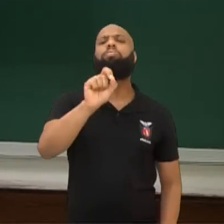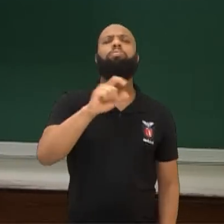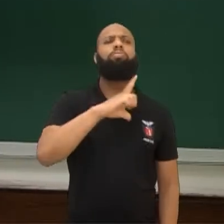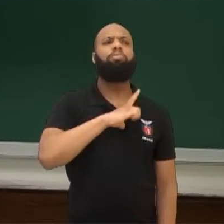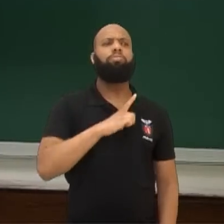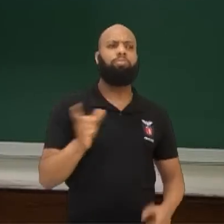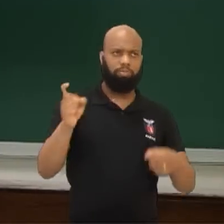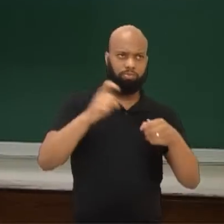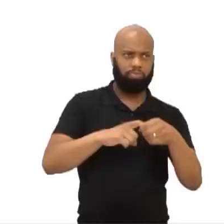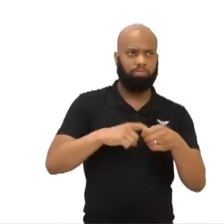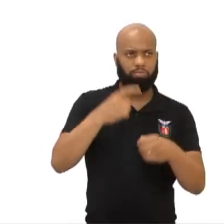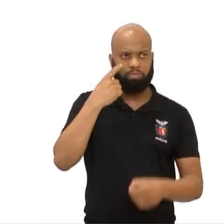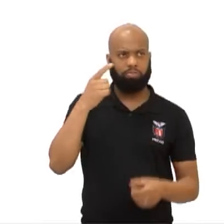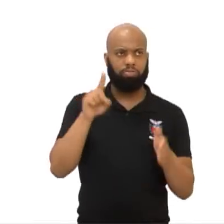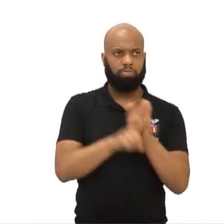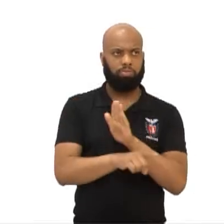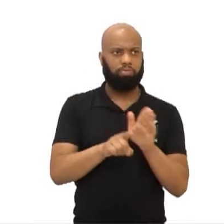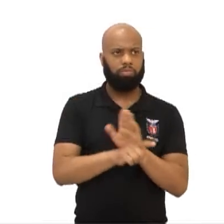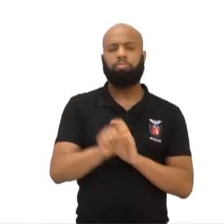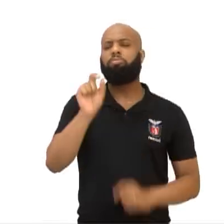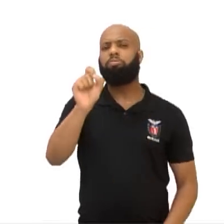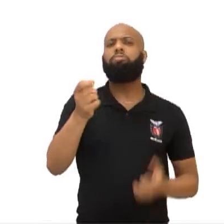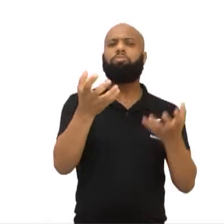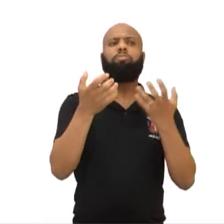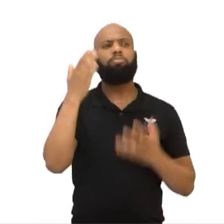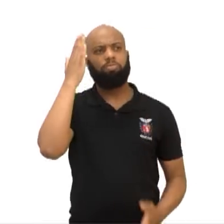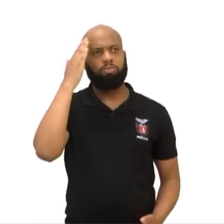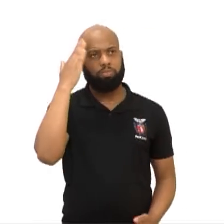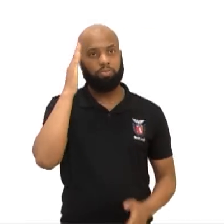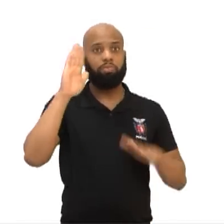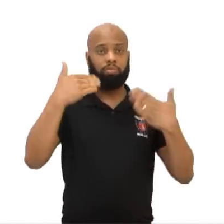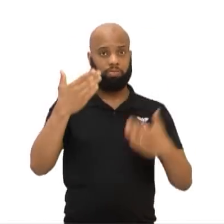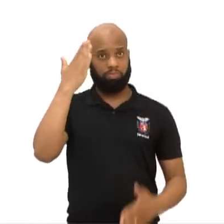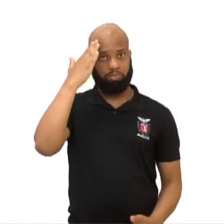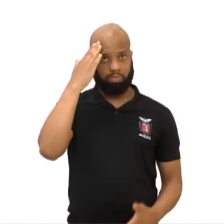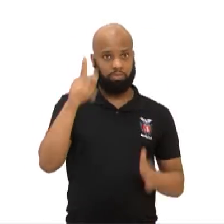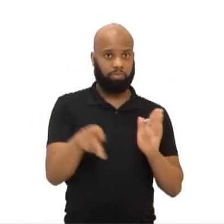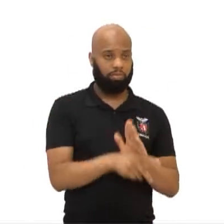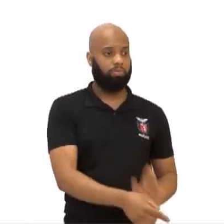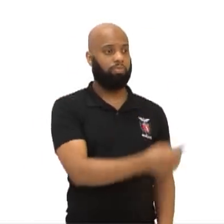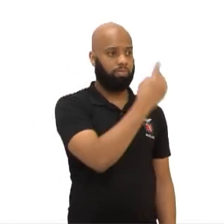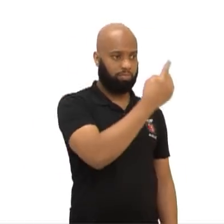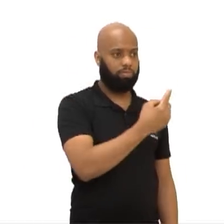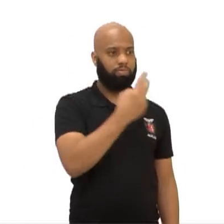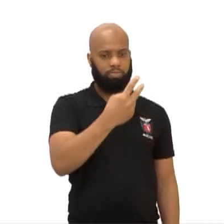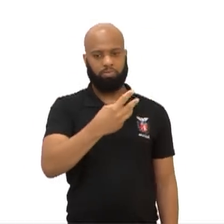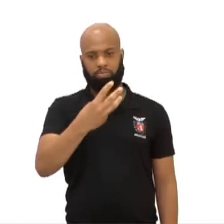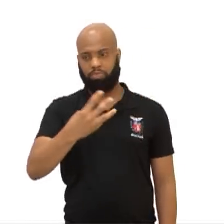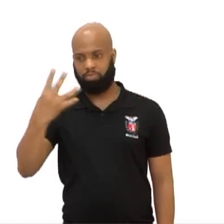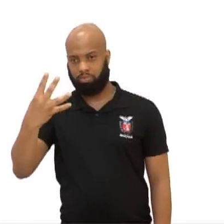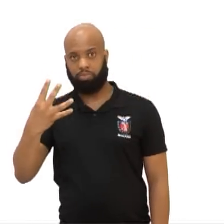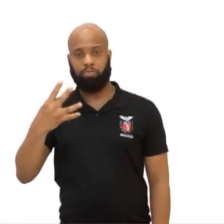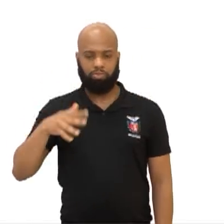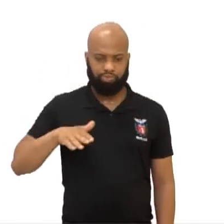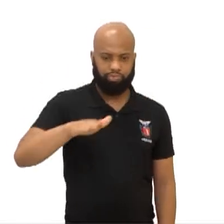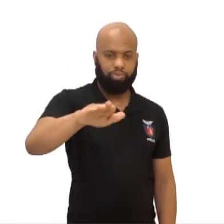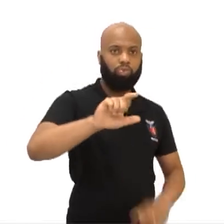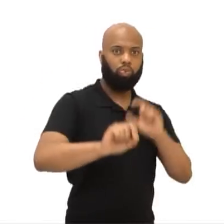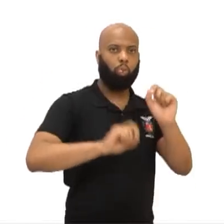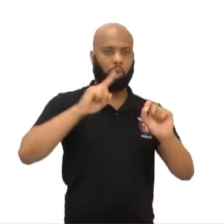enunciado? Vamos voltar ali um pouquinho para a gente ver qual que é a pergunta? Sabendo que os 4 trajetos percorridos por Henrique